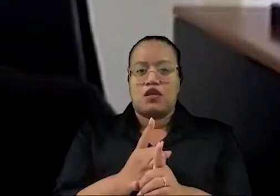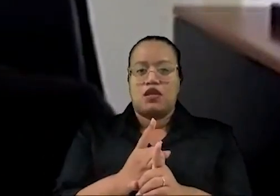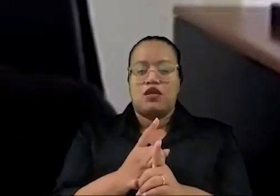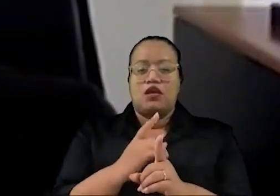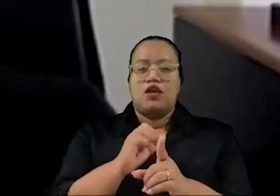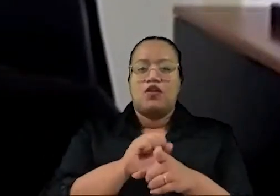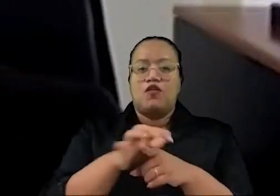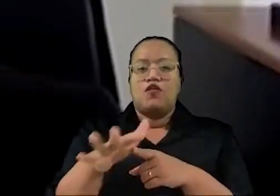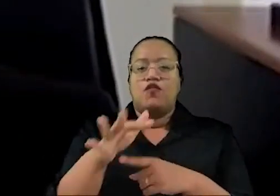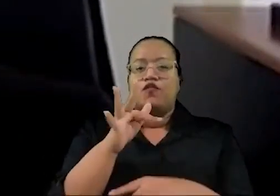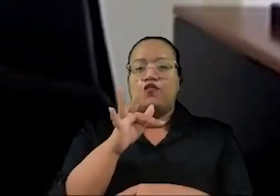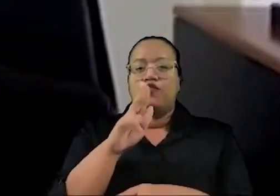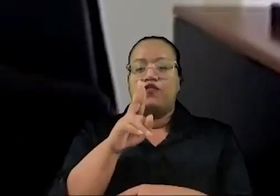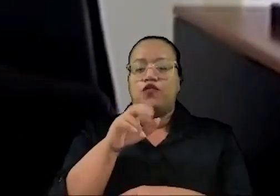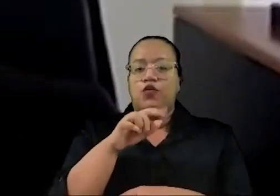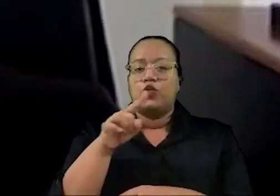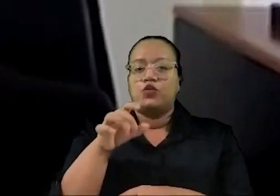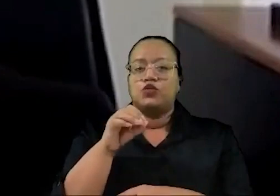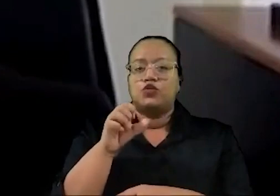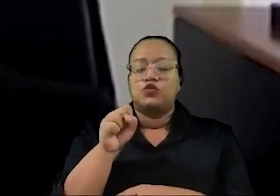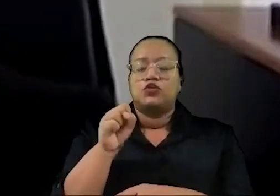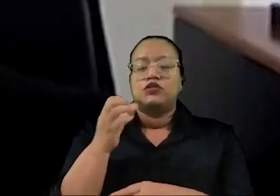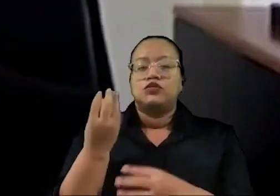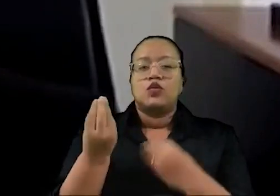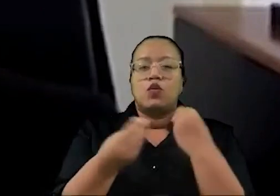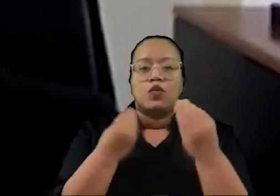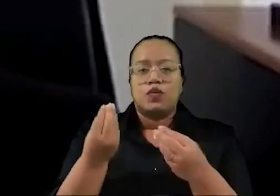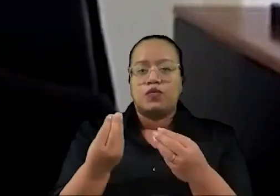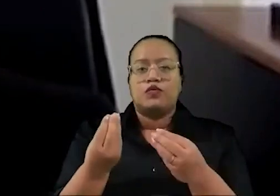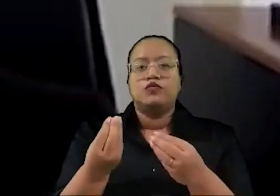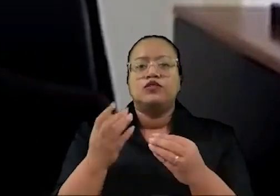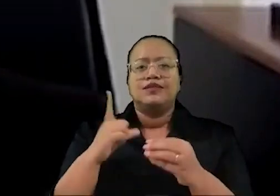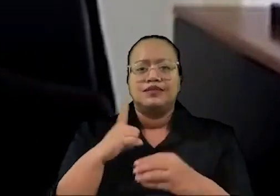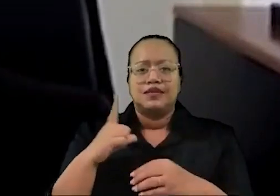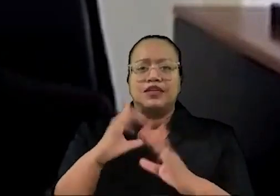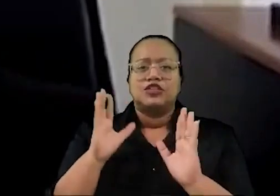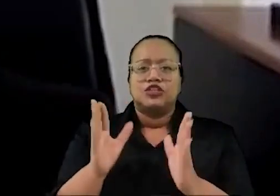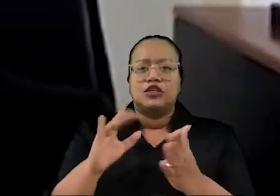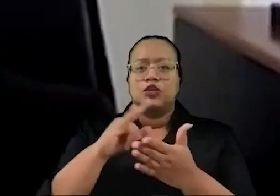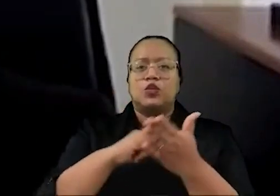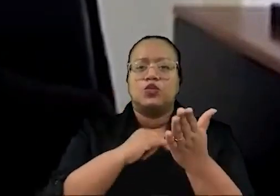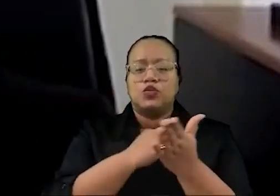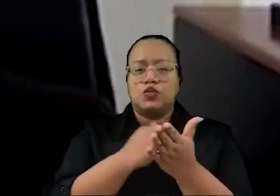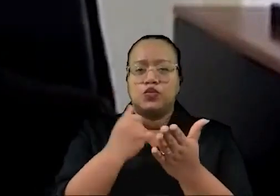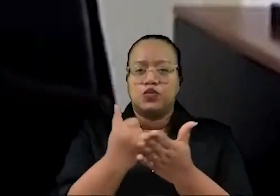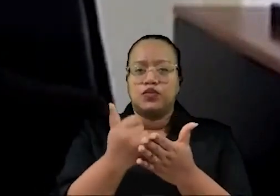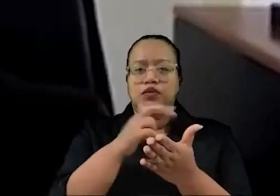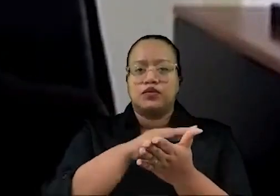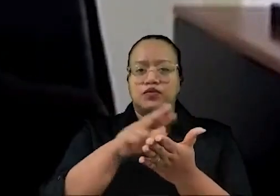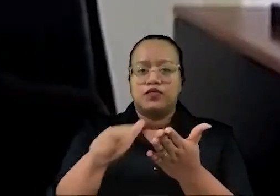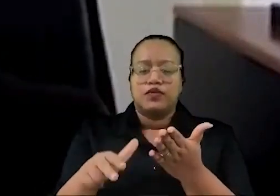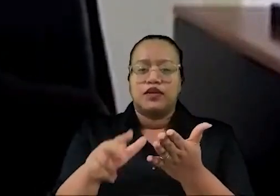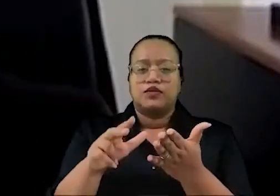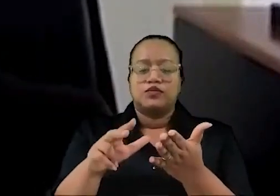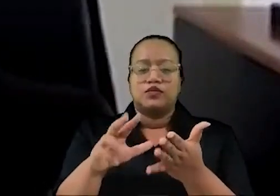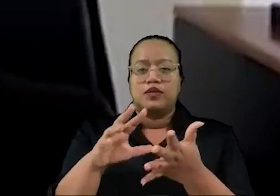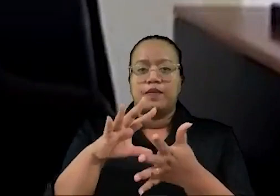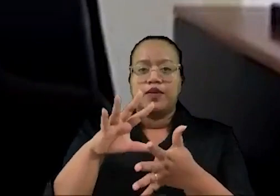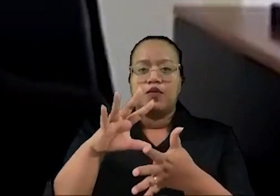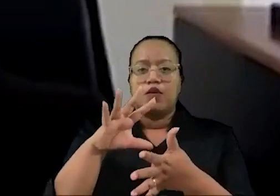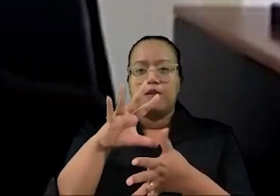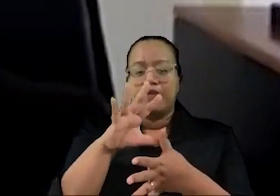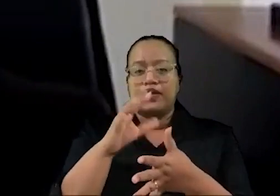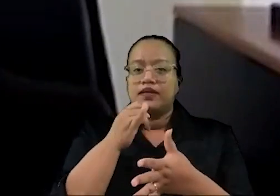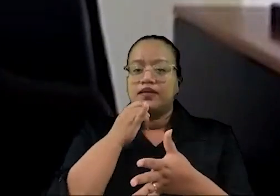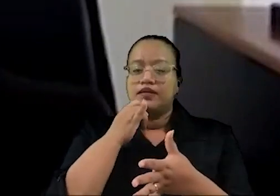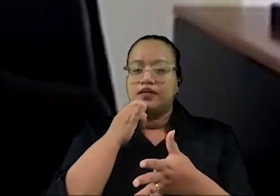gente hoje já tem uma série de documentos mapeados que, uma vez que há um peticionamento de determinado